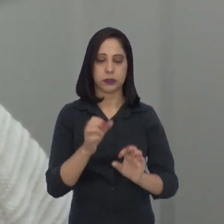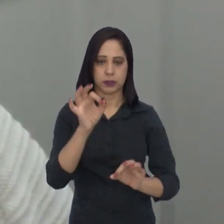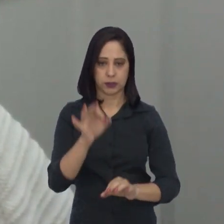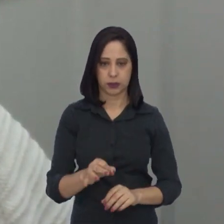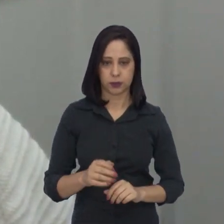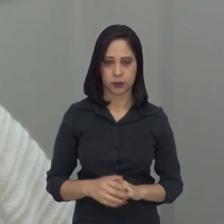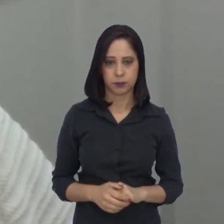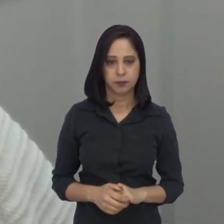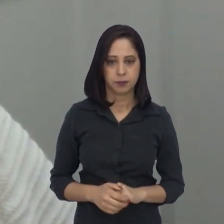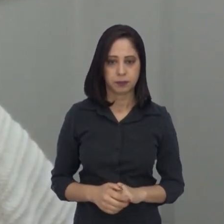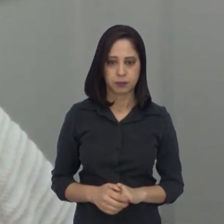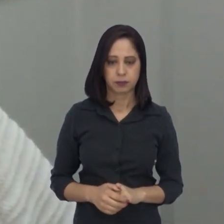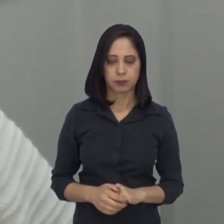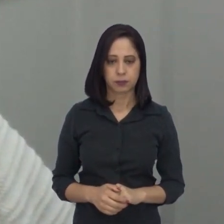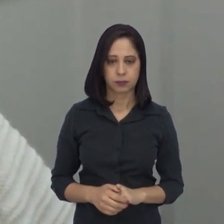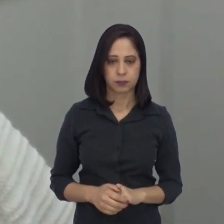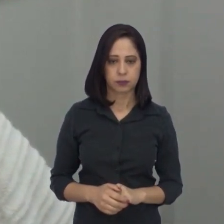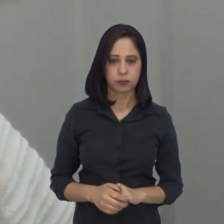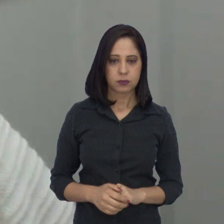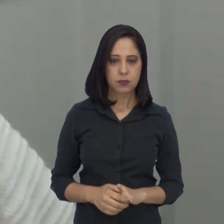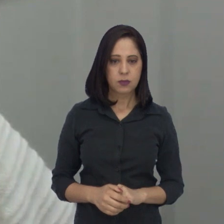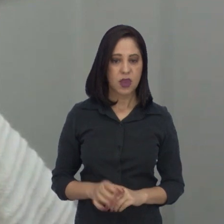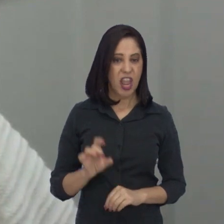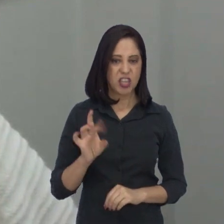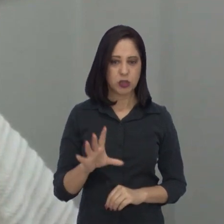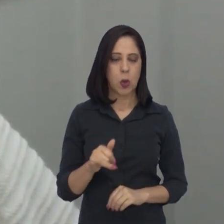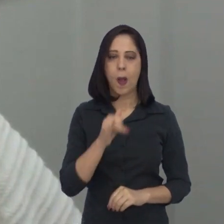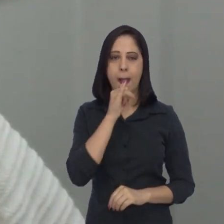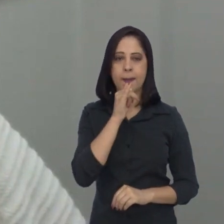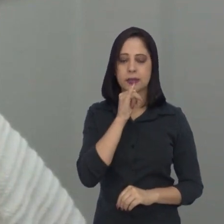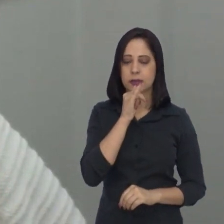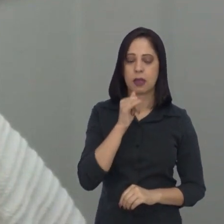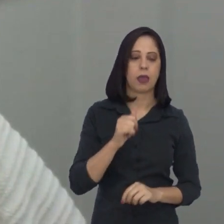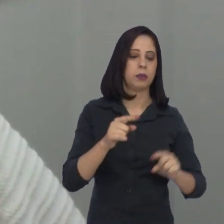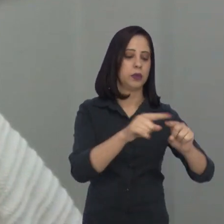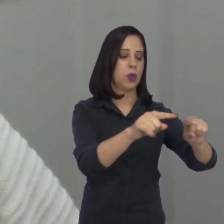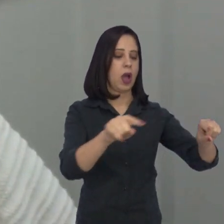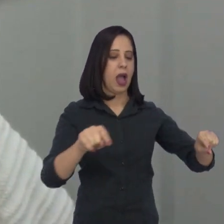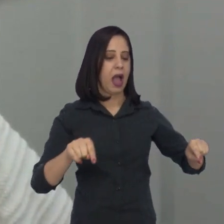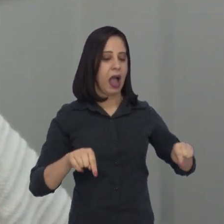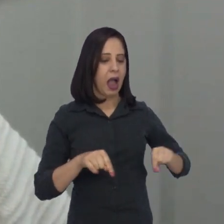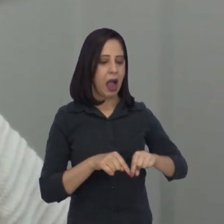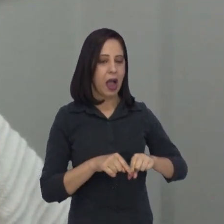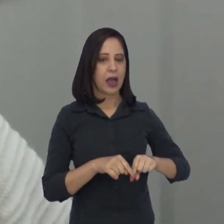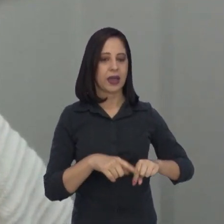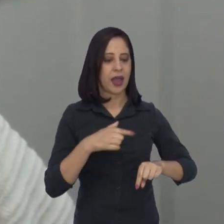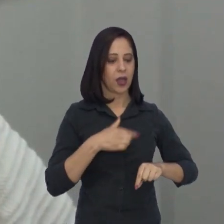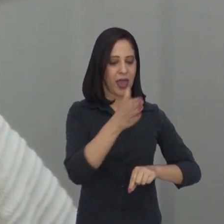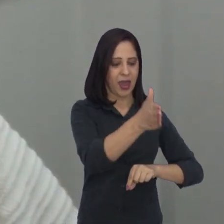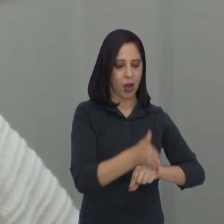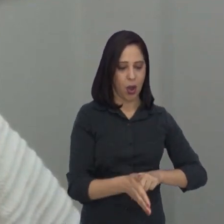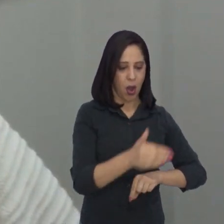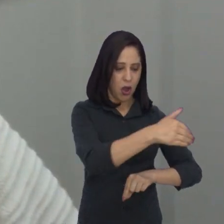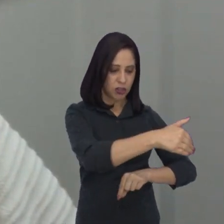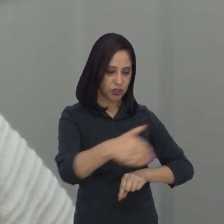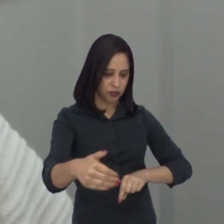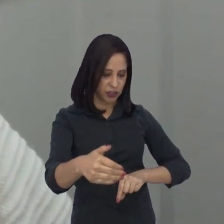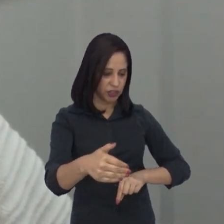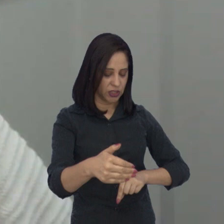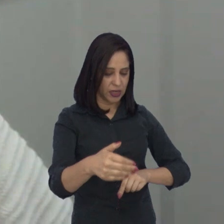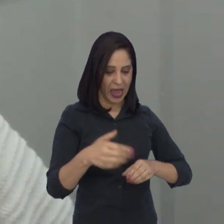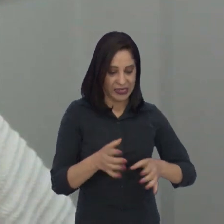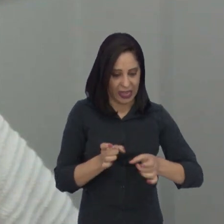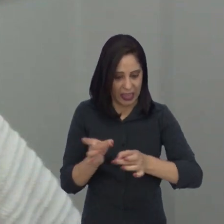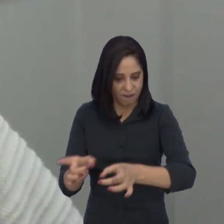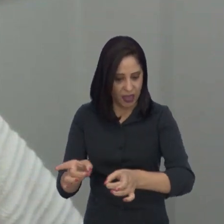Não é só pegar a sua área que está ali e sair dividindo conforme você deseja, vendendo